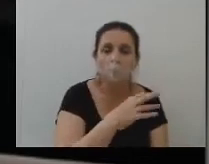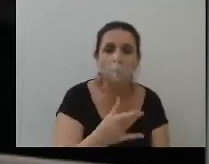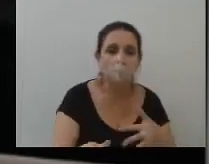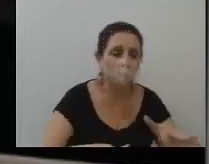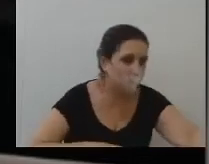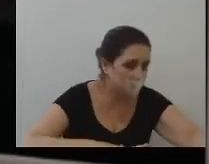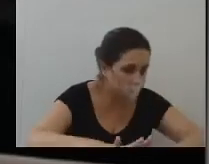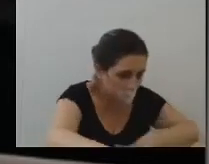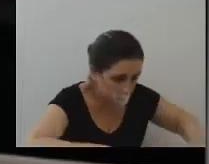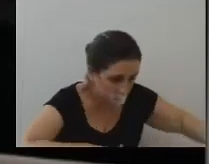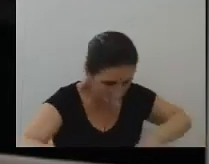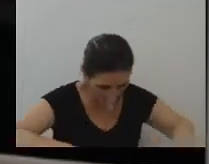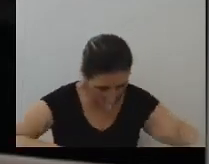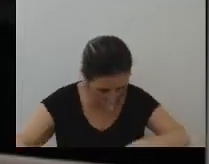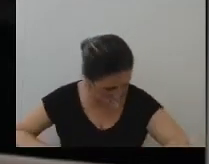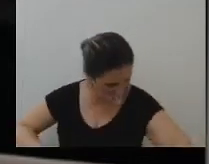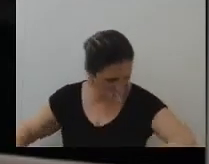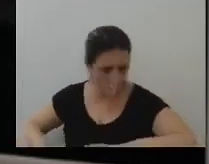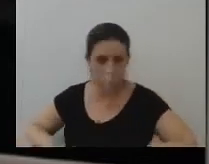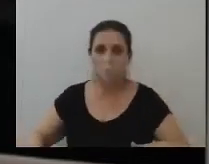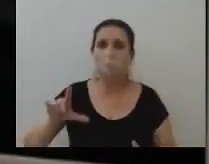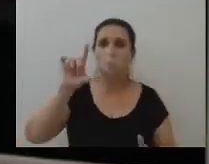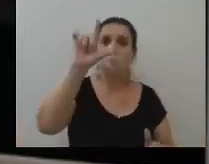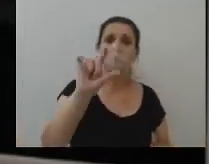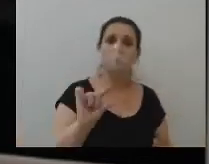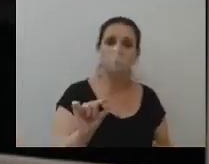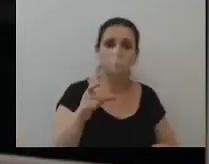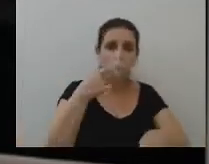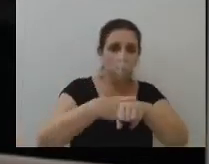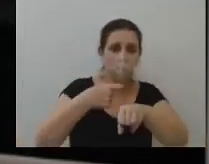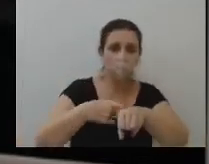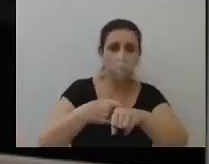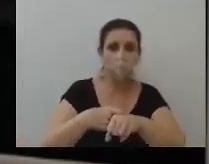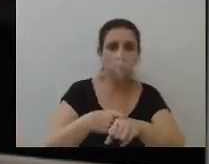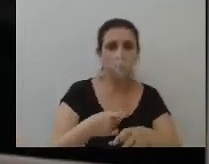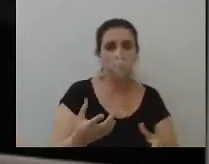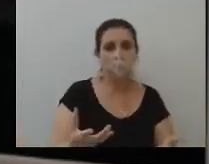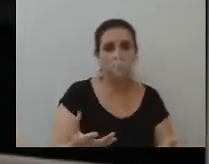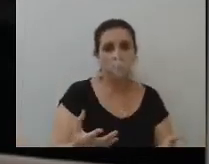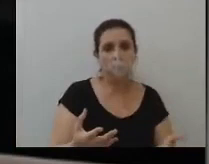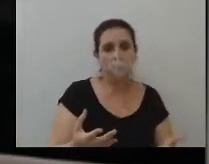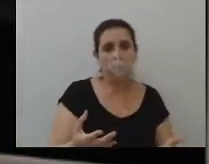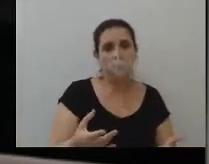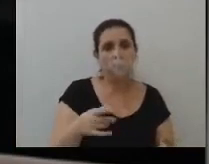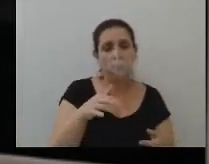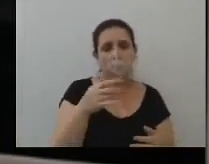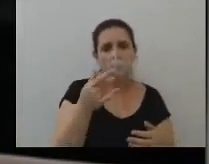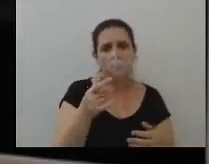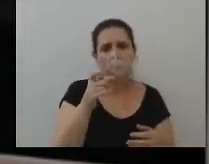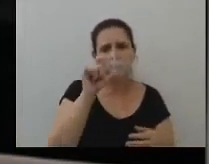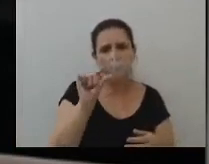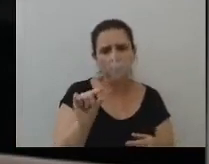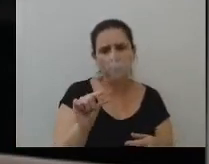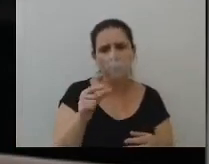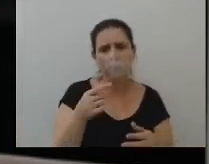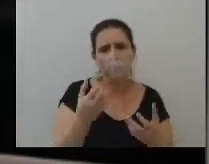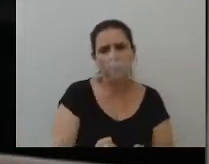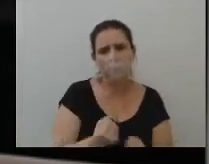elas vão se afastando, diminui a densidade, e vocês lembram que corpos que são menos densos tendem